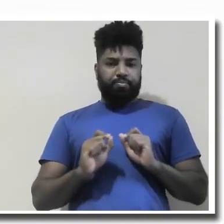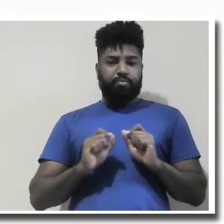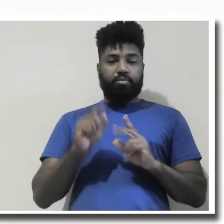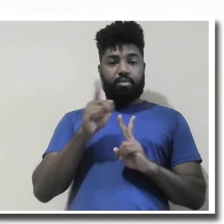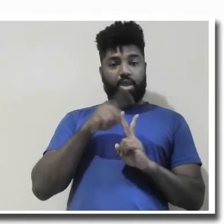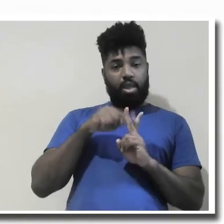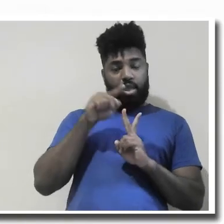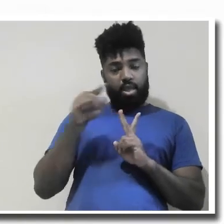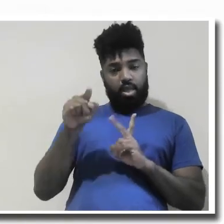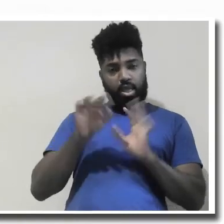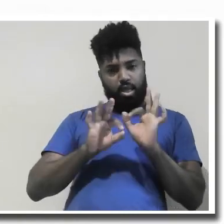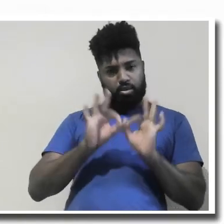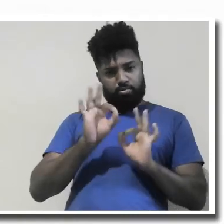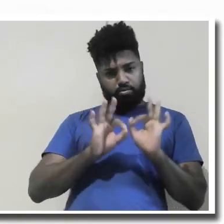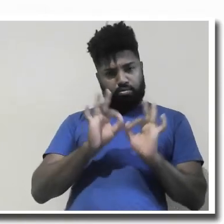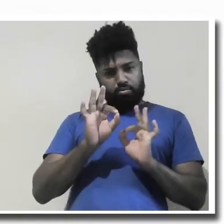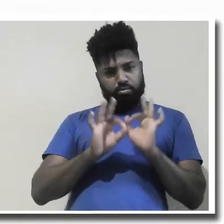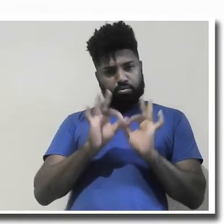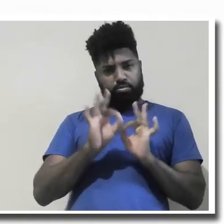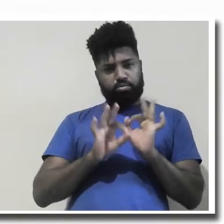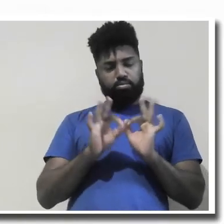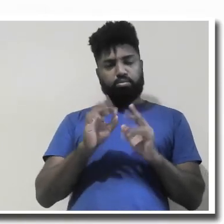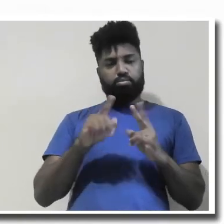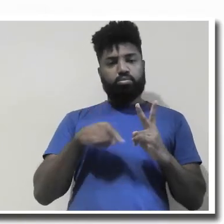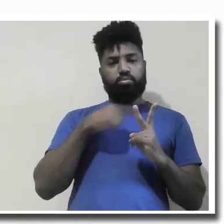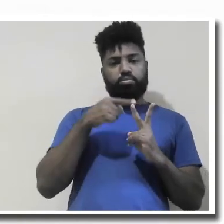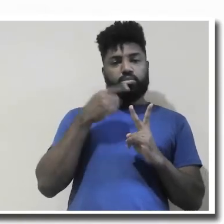raiz cúbica